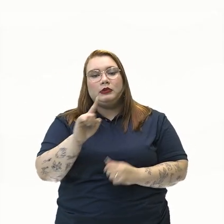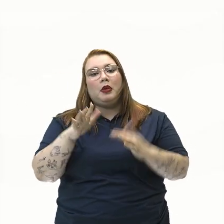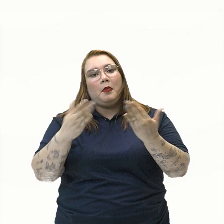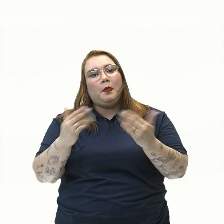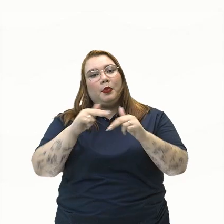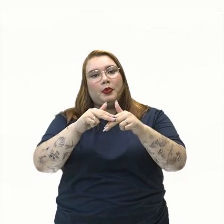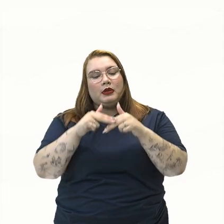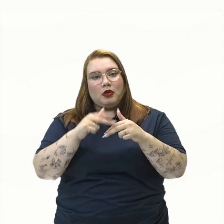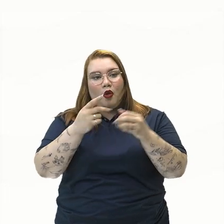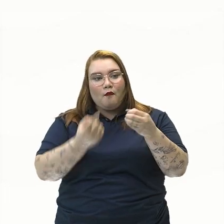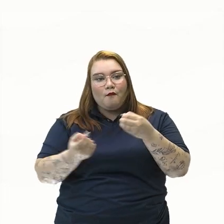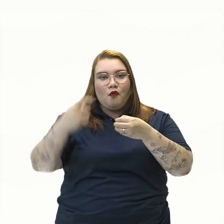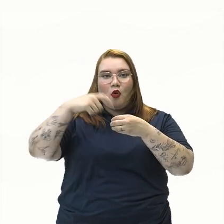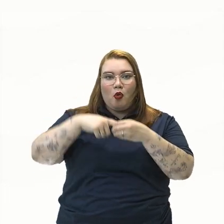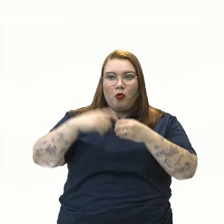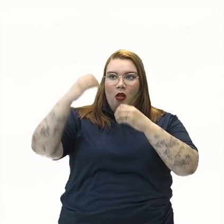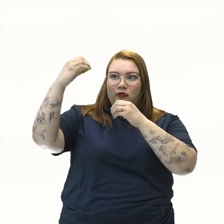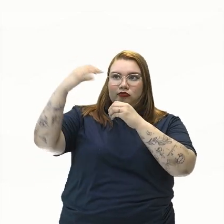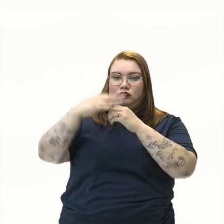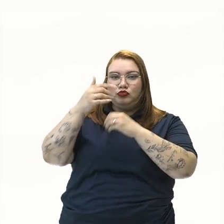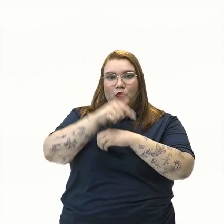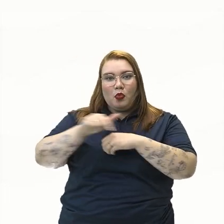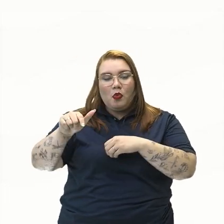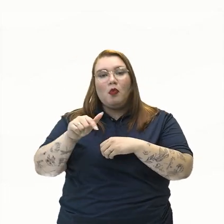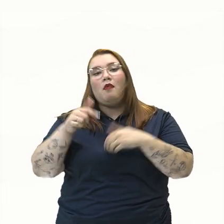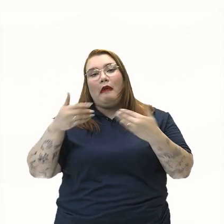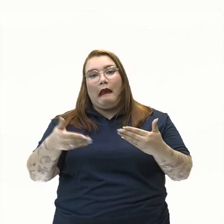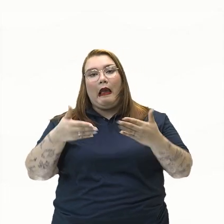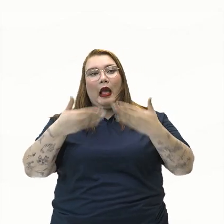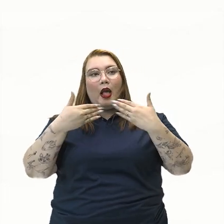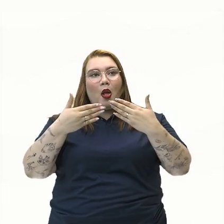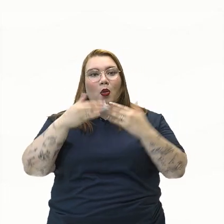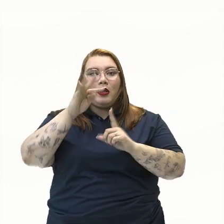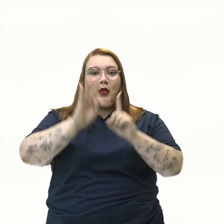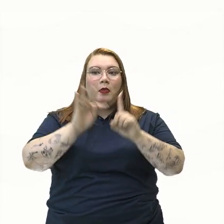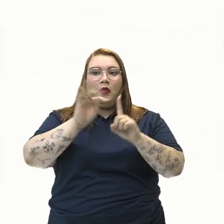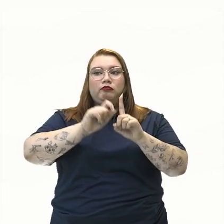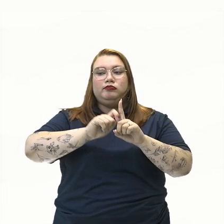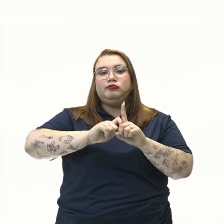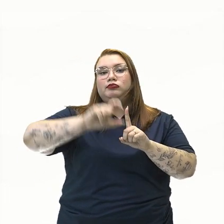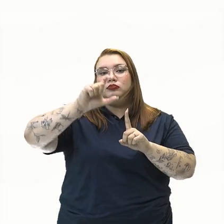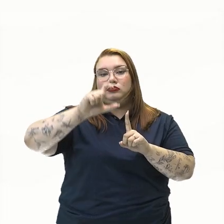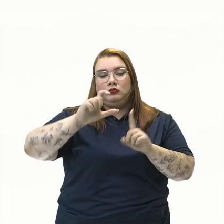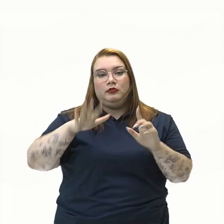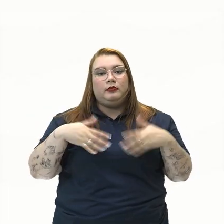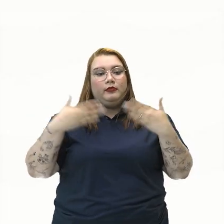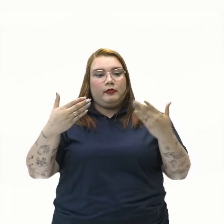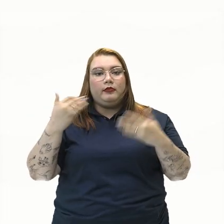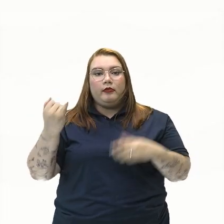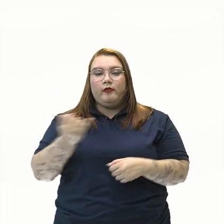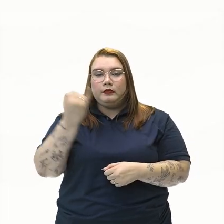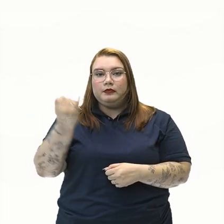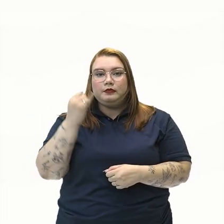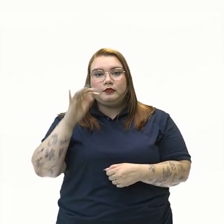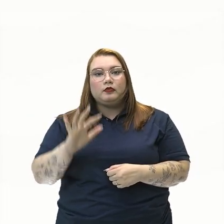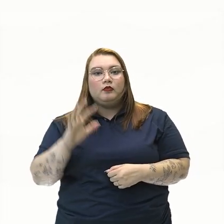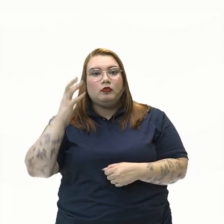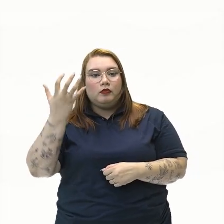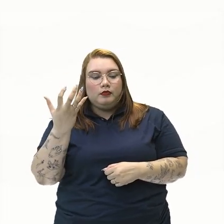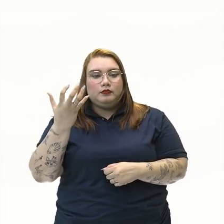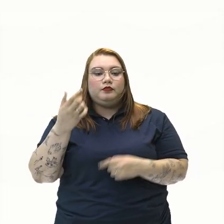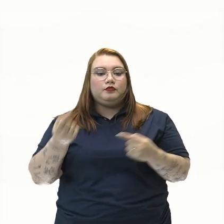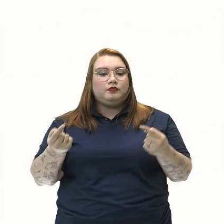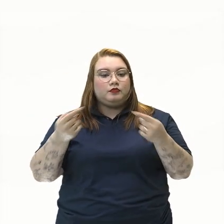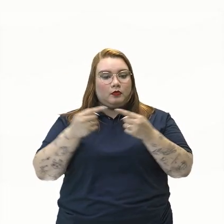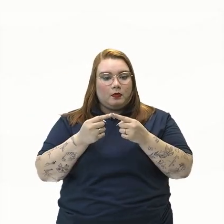da temperatura do nosso planeta, tá certo? Então, é importante que ocorra aqui, ó, o efeito estufa